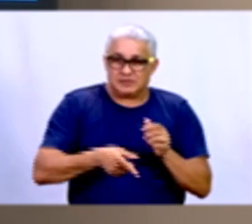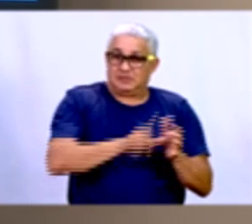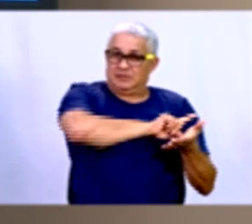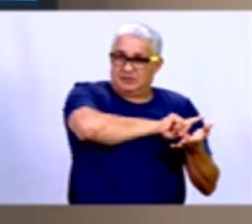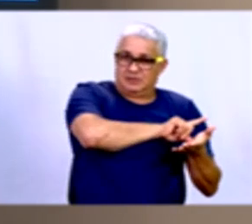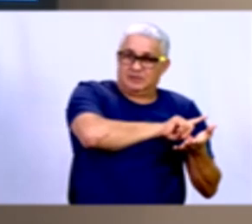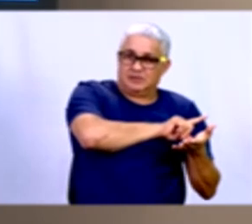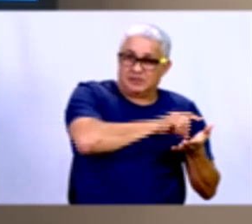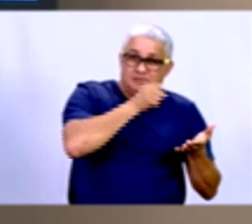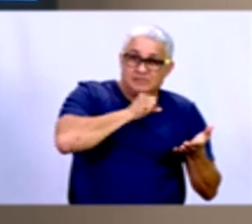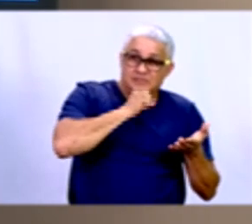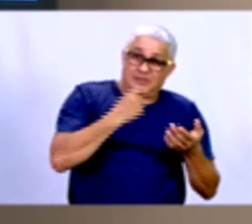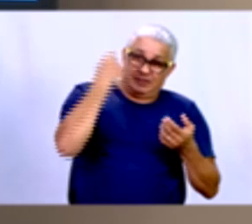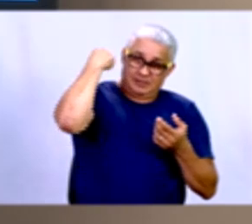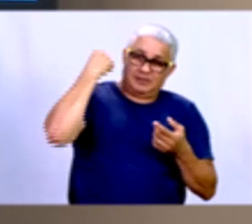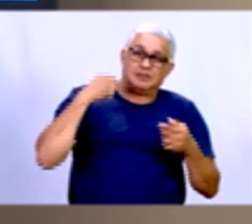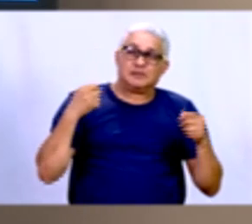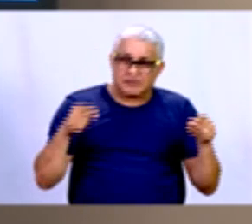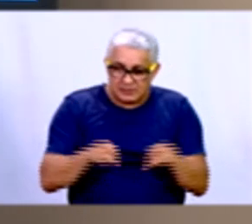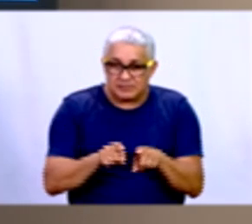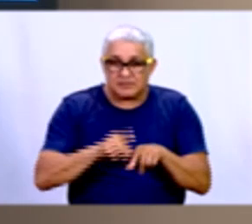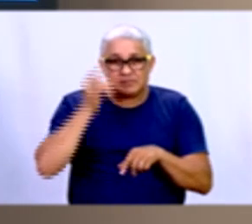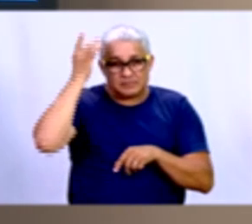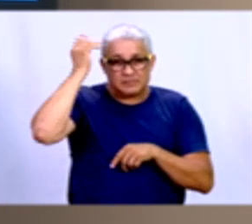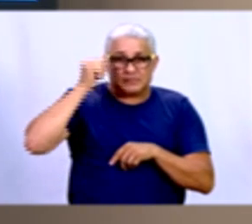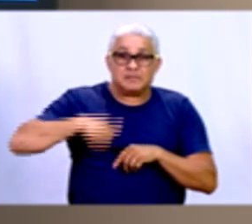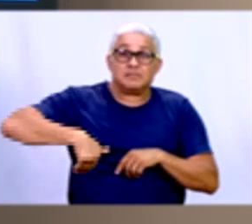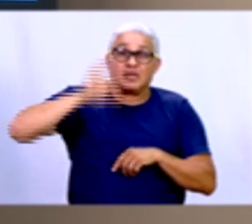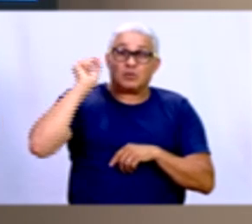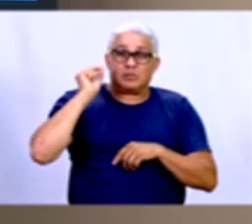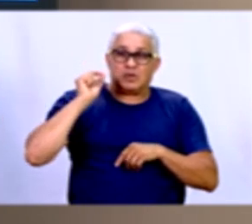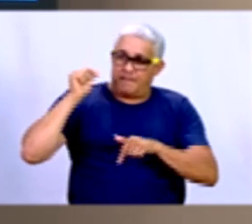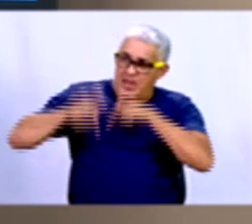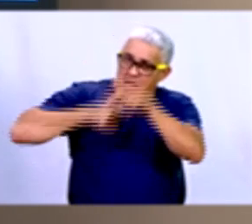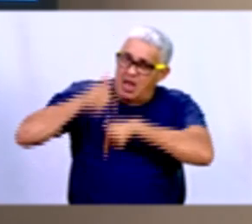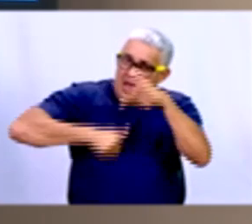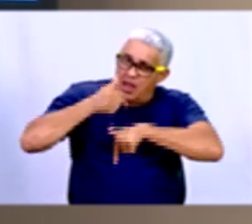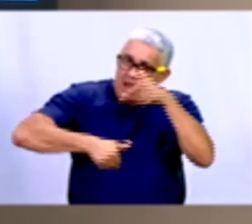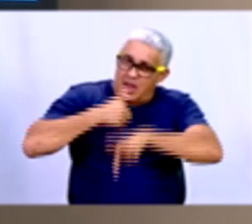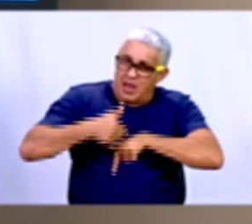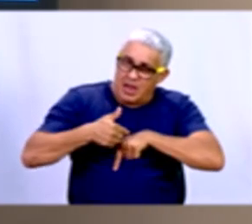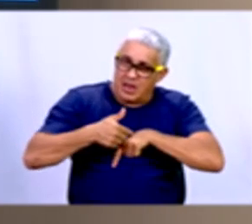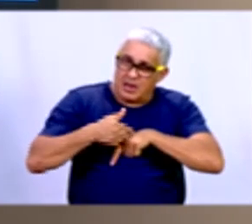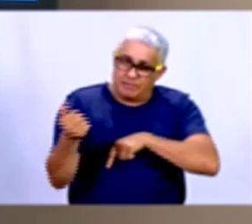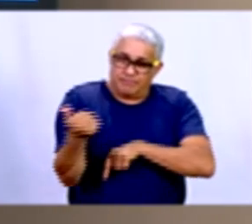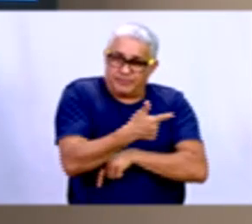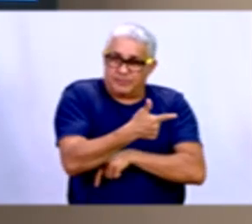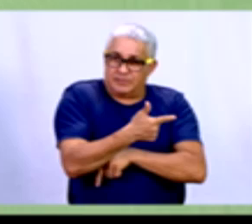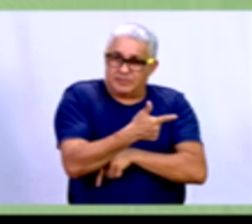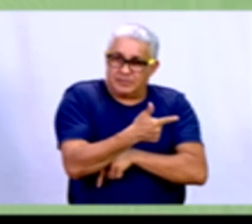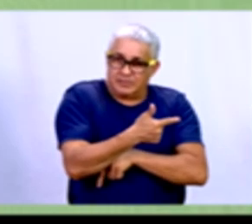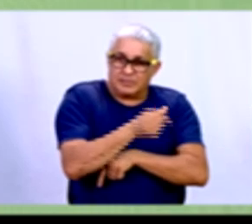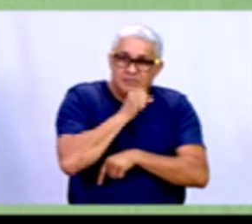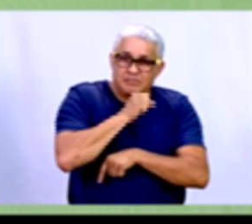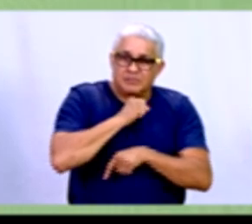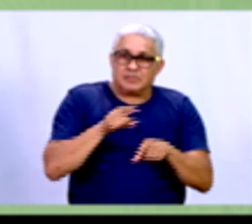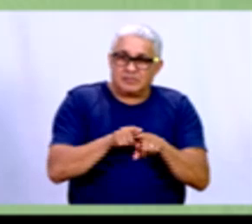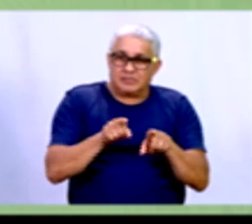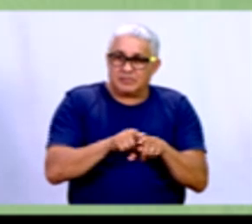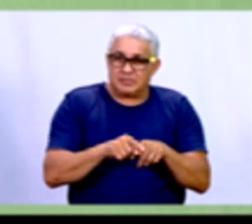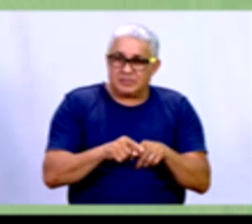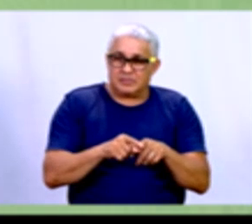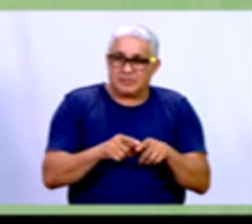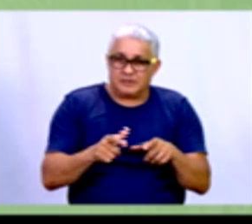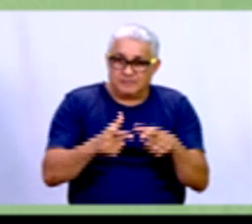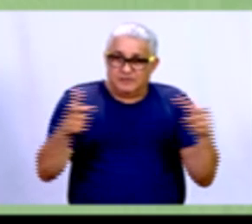ele precisa te dar maiores facilidades de produção do que o anterior. Ele aumenta a satisfação